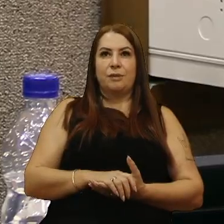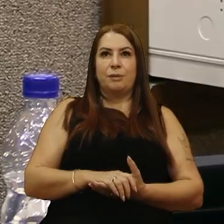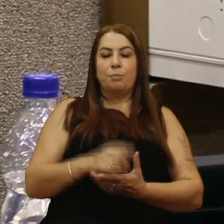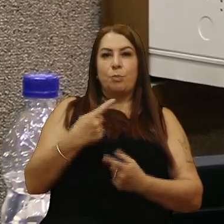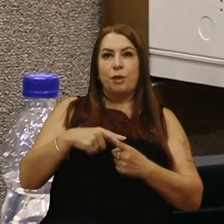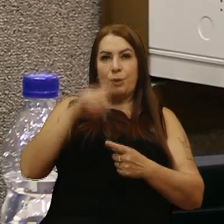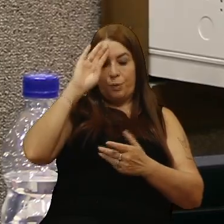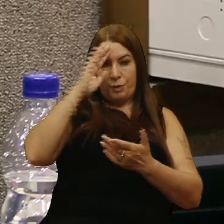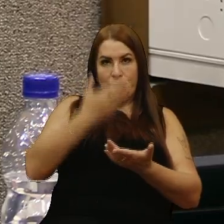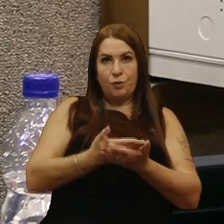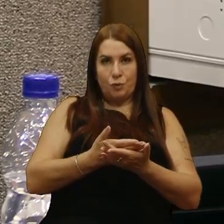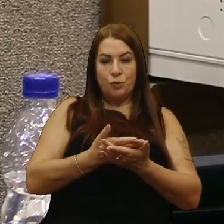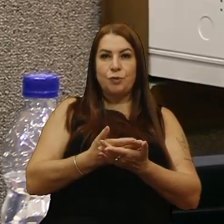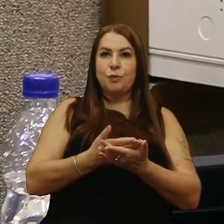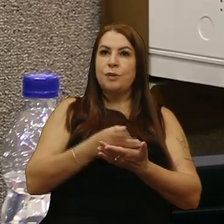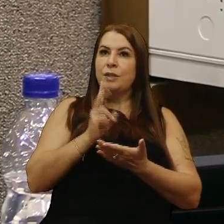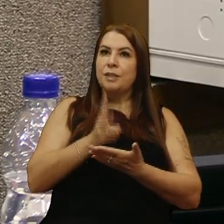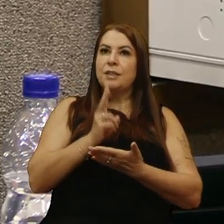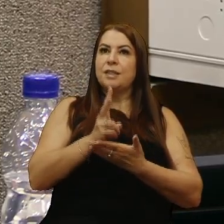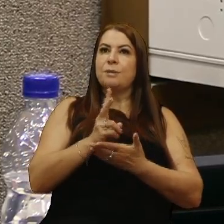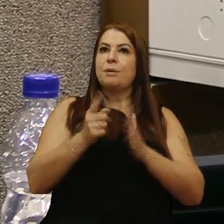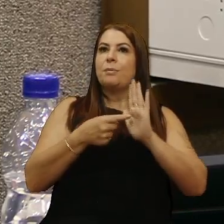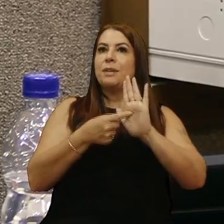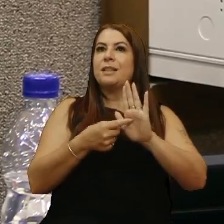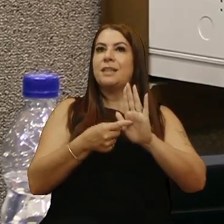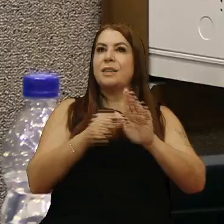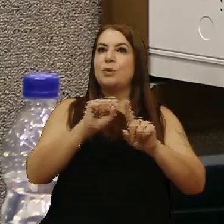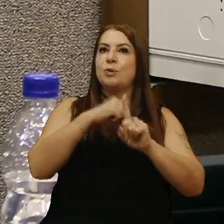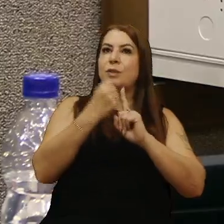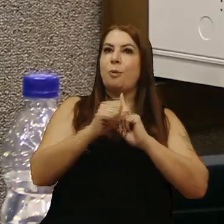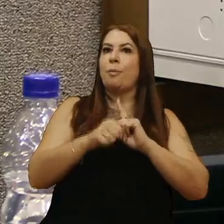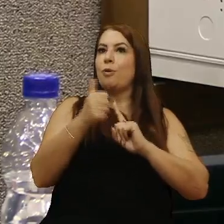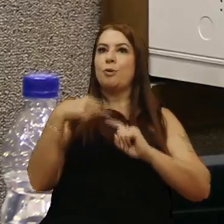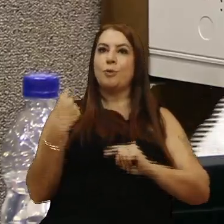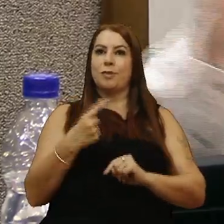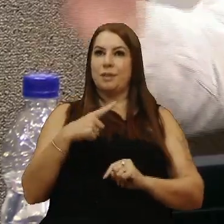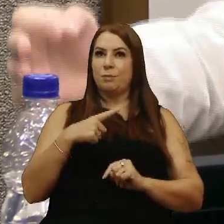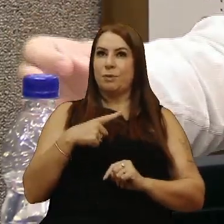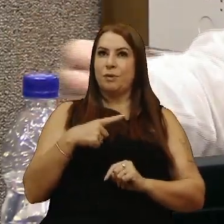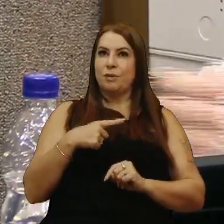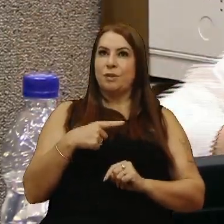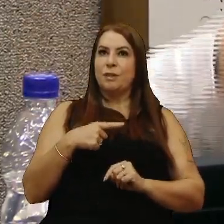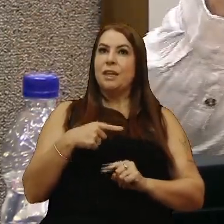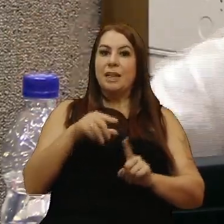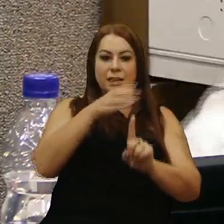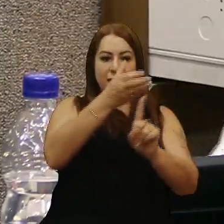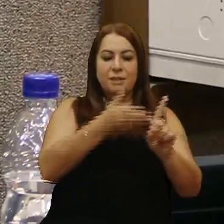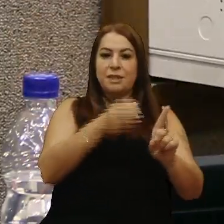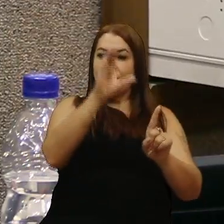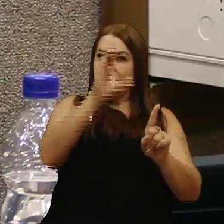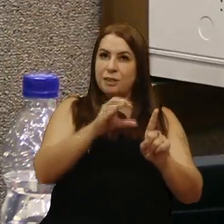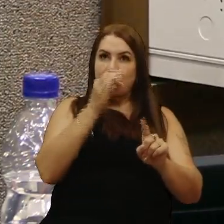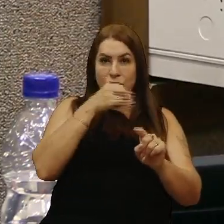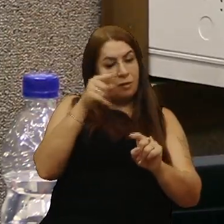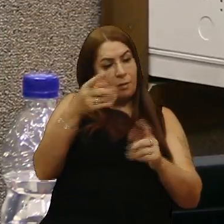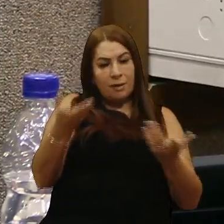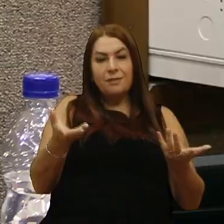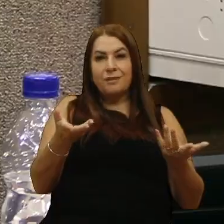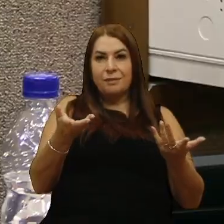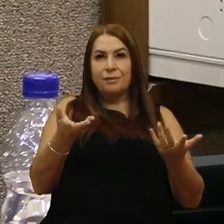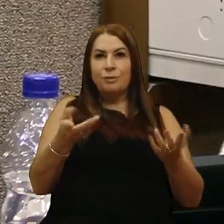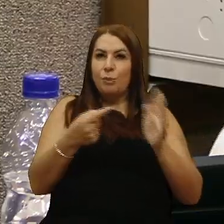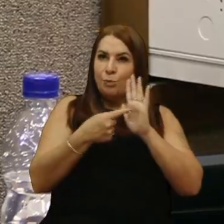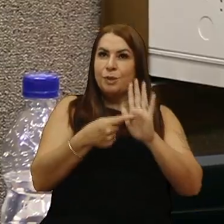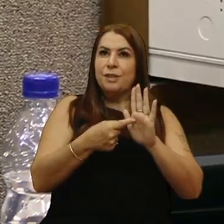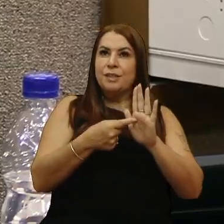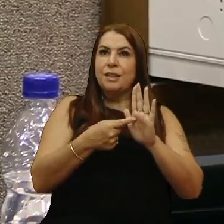eu acredito que a gente tem que sempre apresentar à sociedade o melhor que nós temos. E o título de cidadão caxiense serve para isso, vereador Edson da Rosa, para